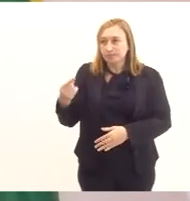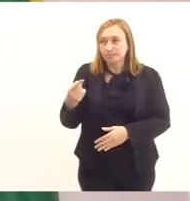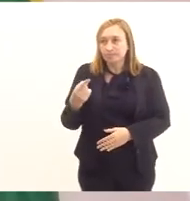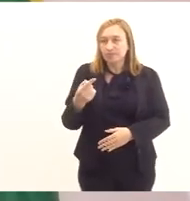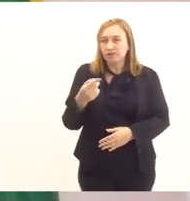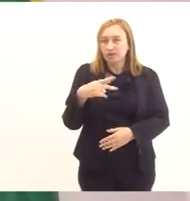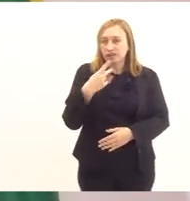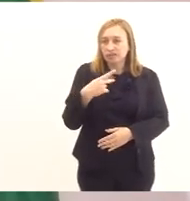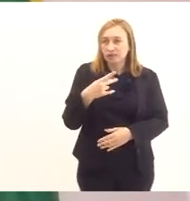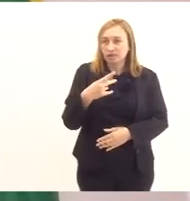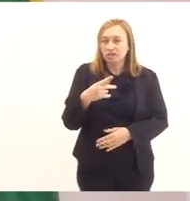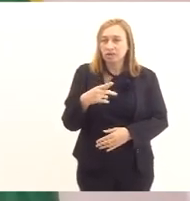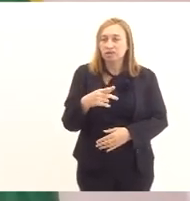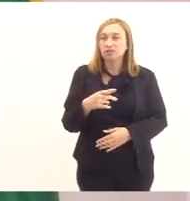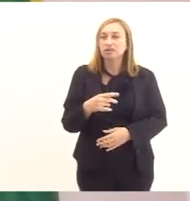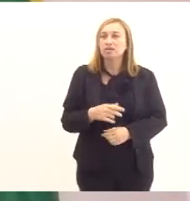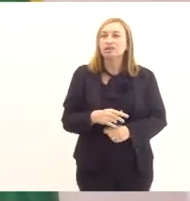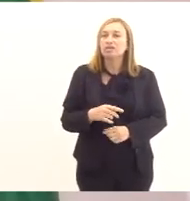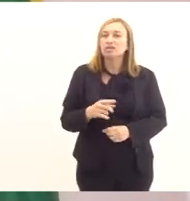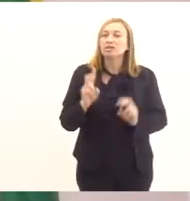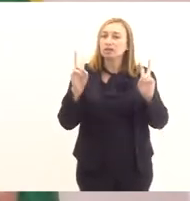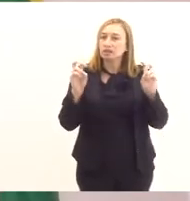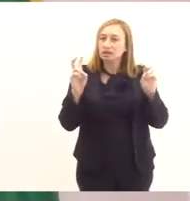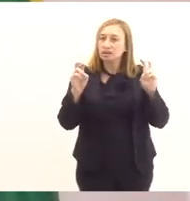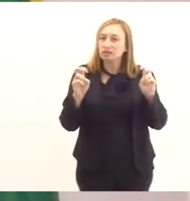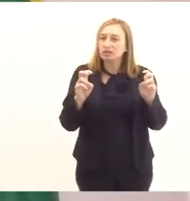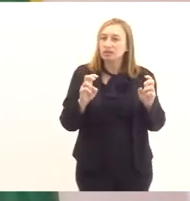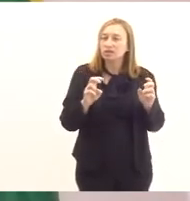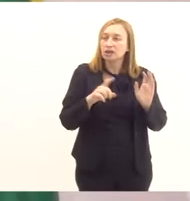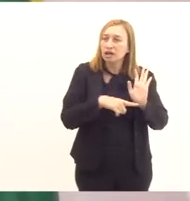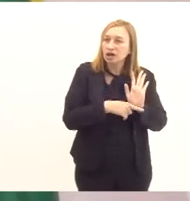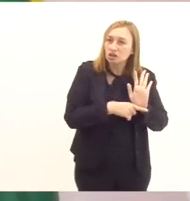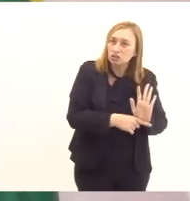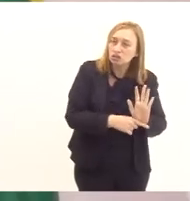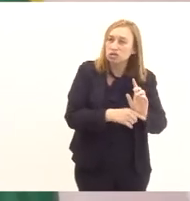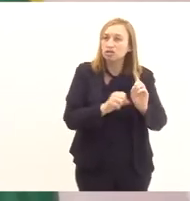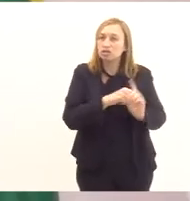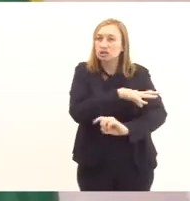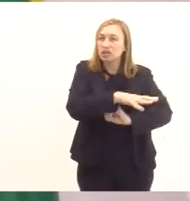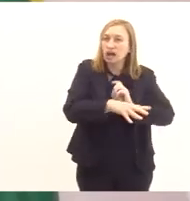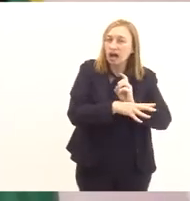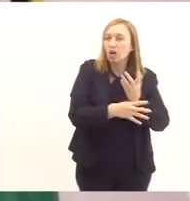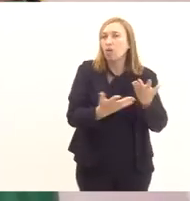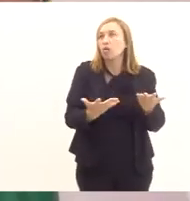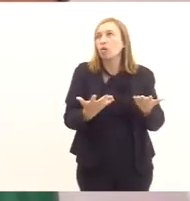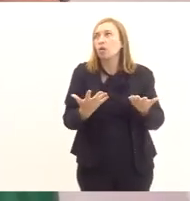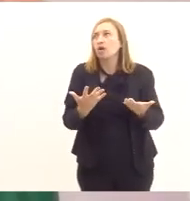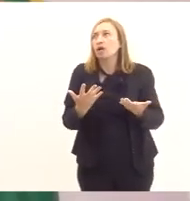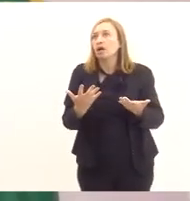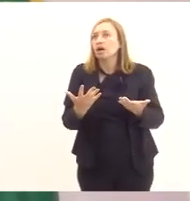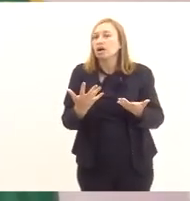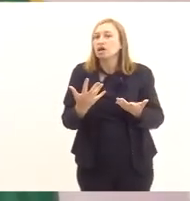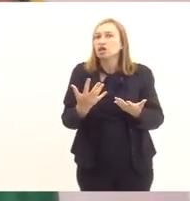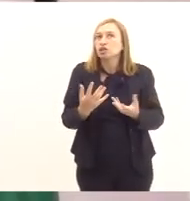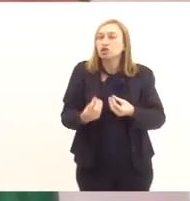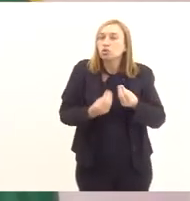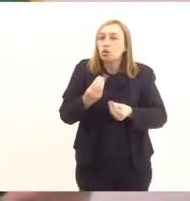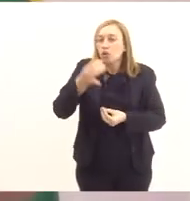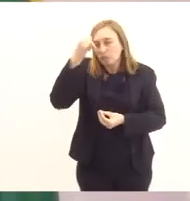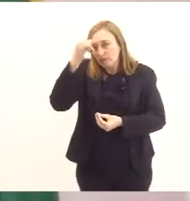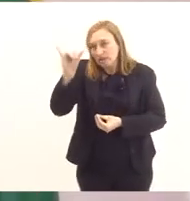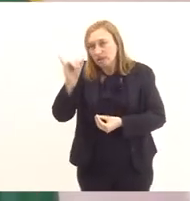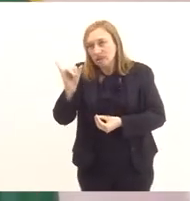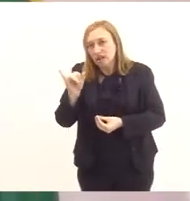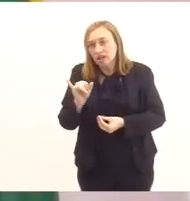por que nós estamos tratando aqui da questão da assistência nós estamos tratando das de como evitar